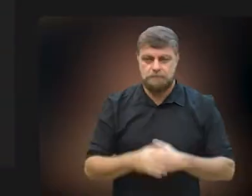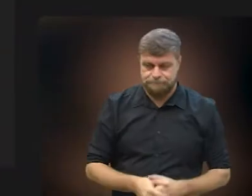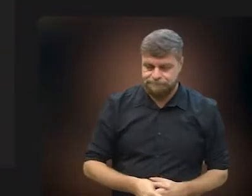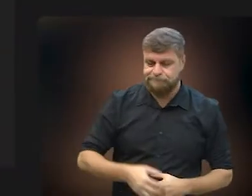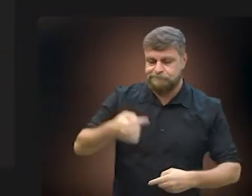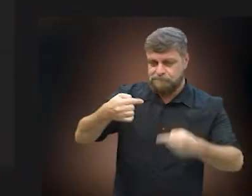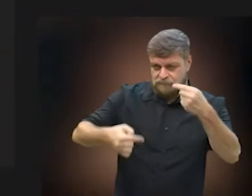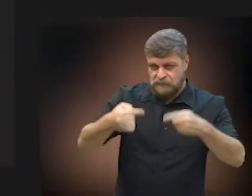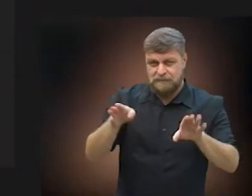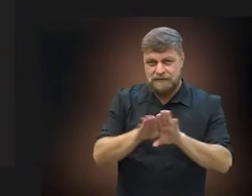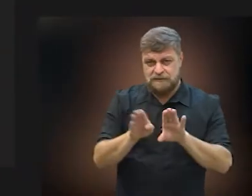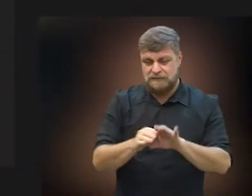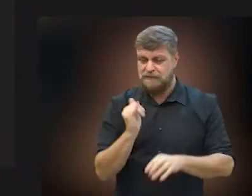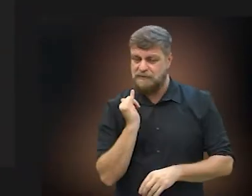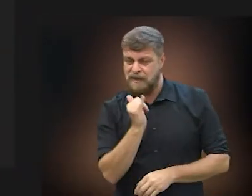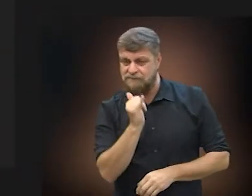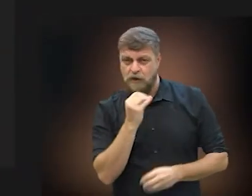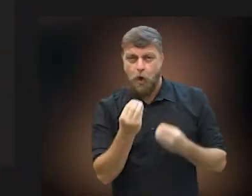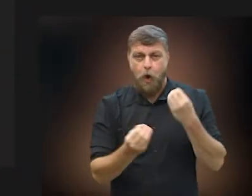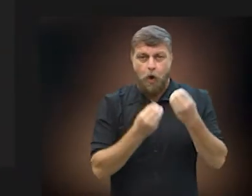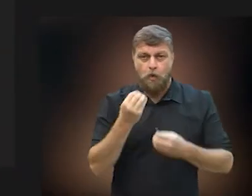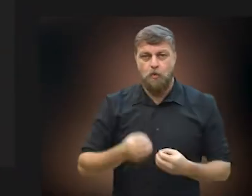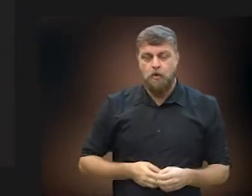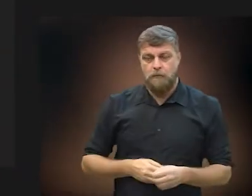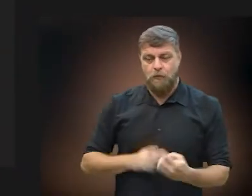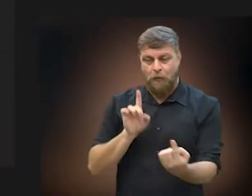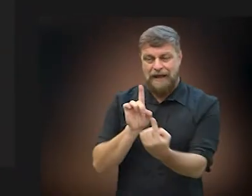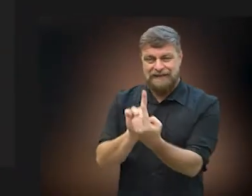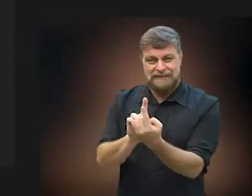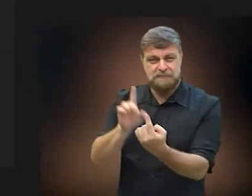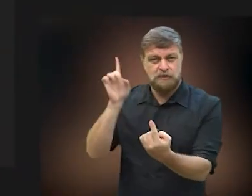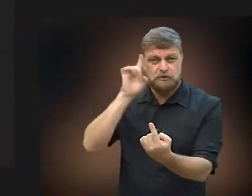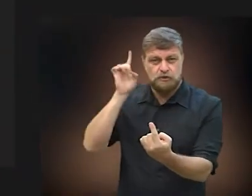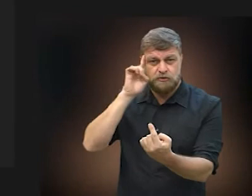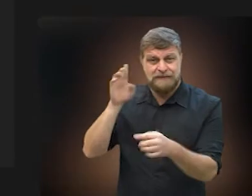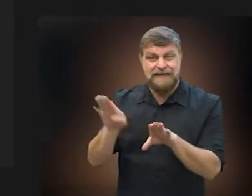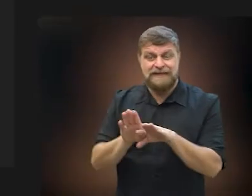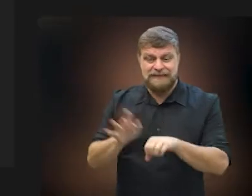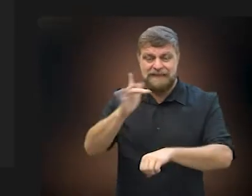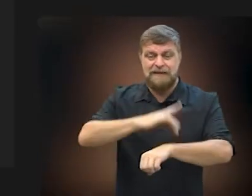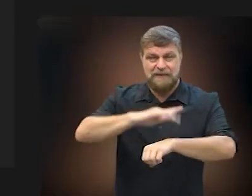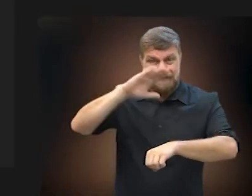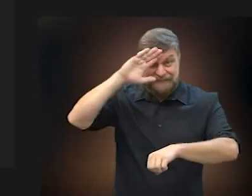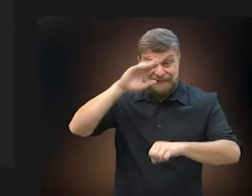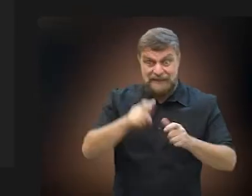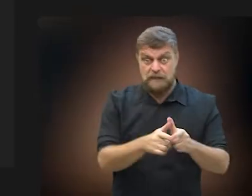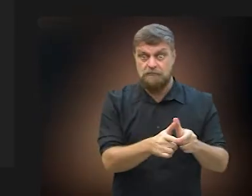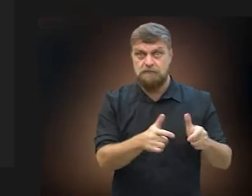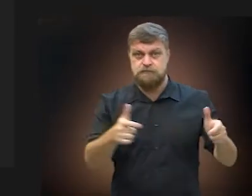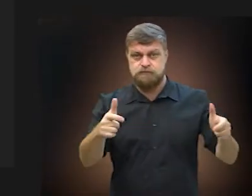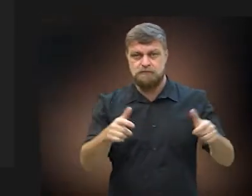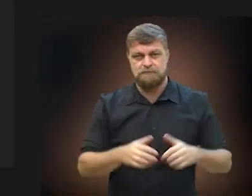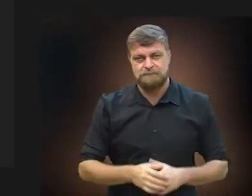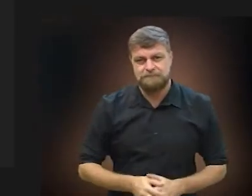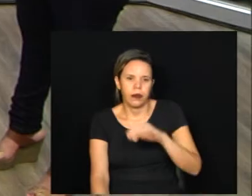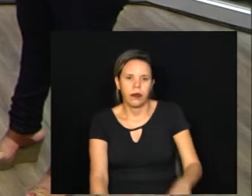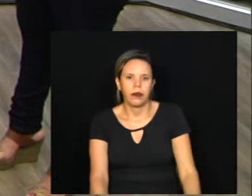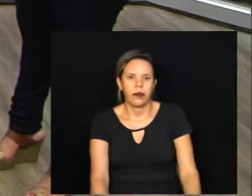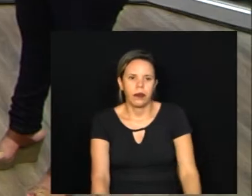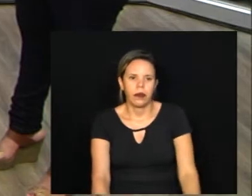falecer. O debate também abordou as condições para manter o atendimento de rotina e enfrentar os casos de dengue, que estão